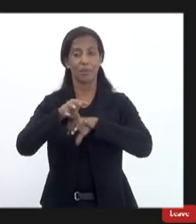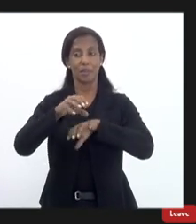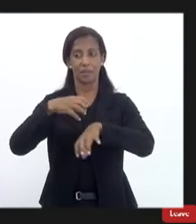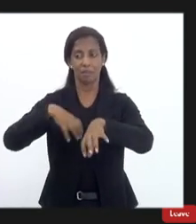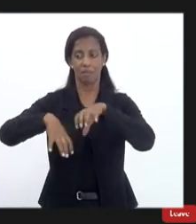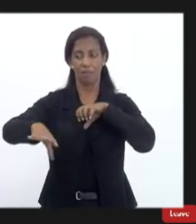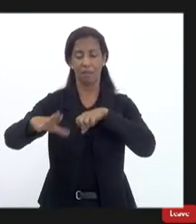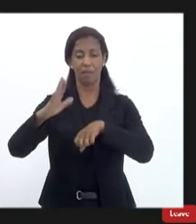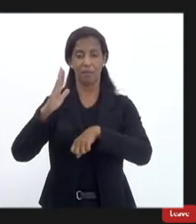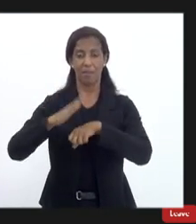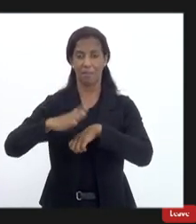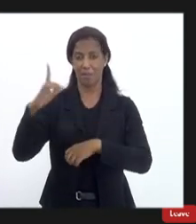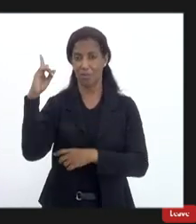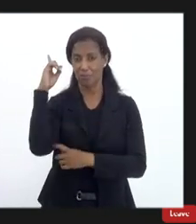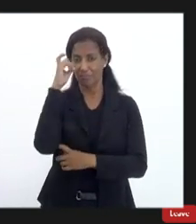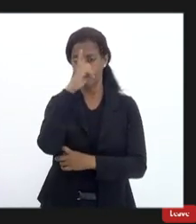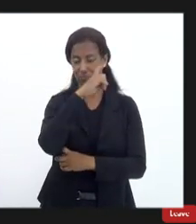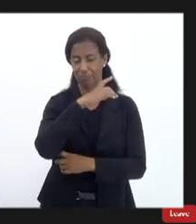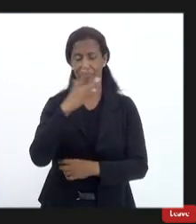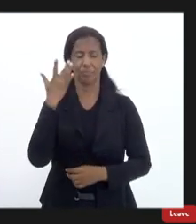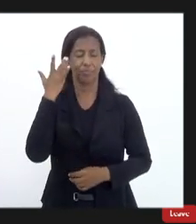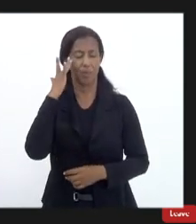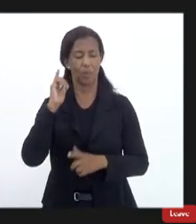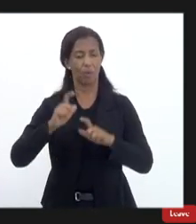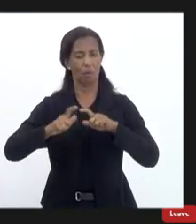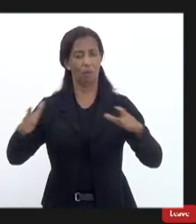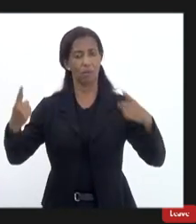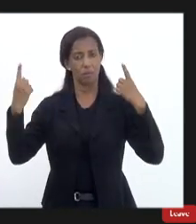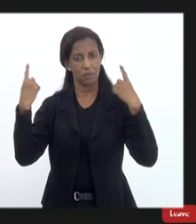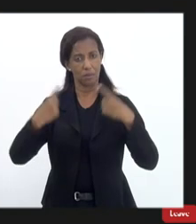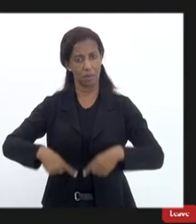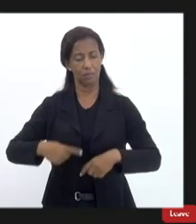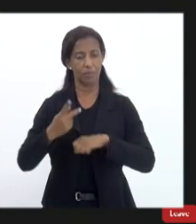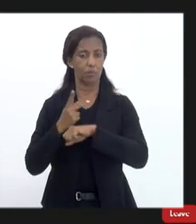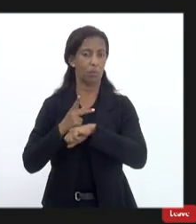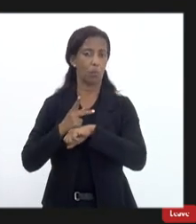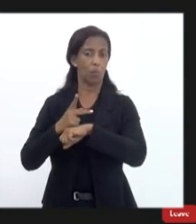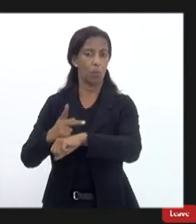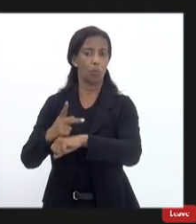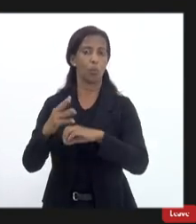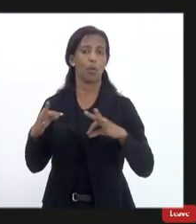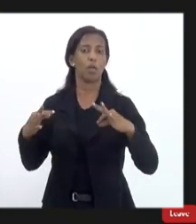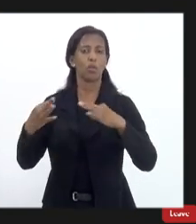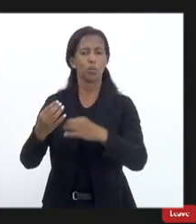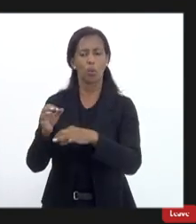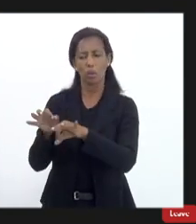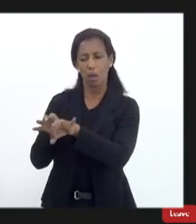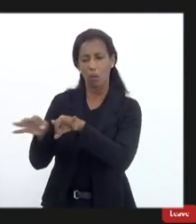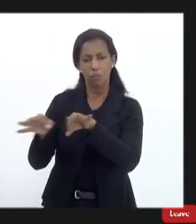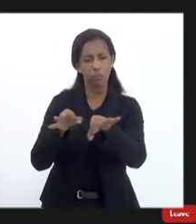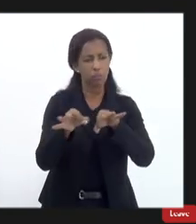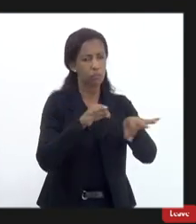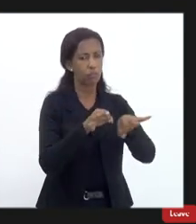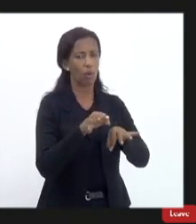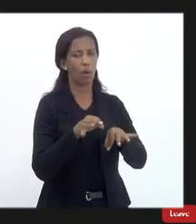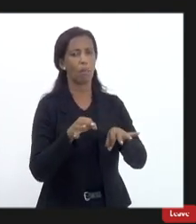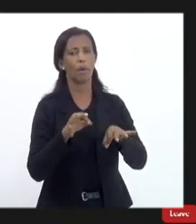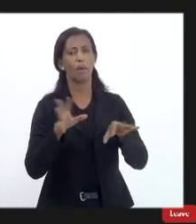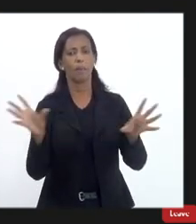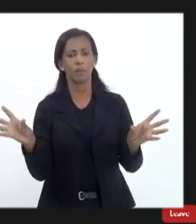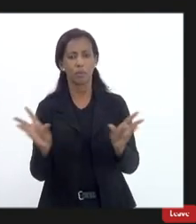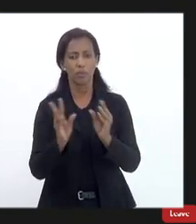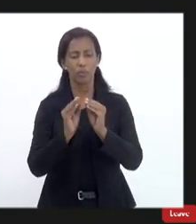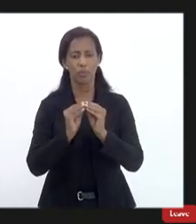fica ainda mais exposta. Eu acho que é um grande desafio a gente procurar todos os mecanismos necessários para